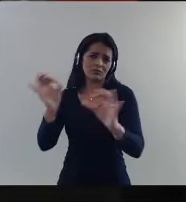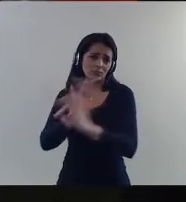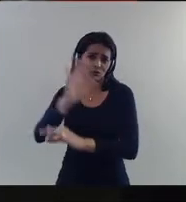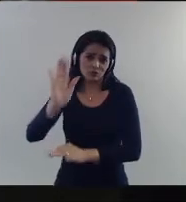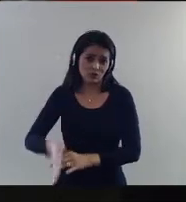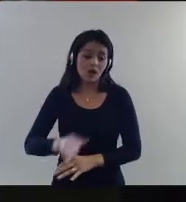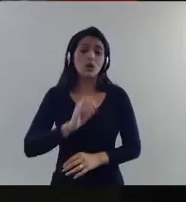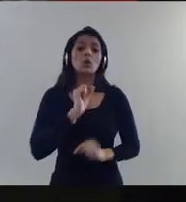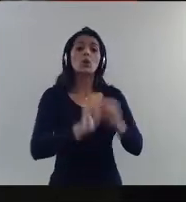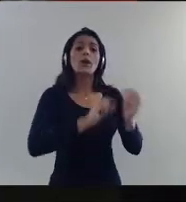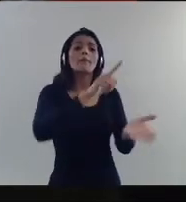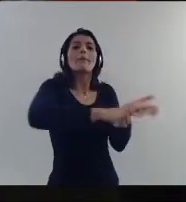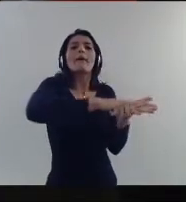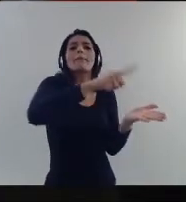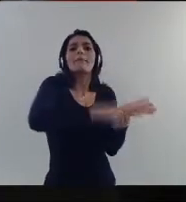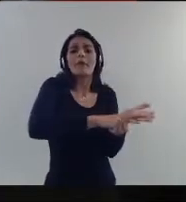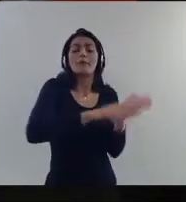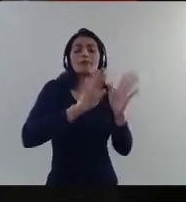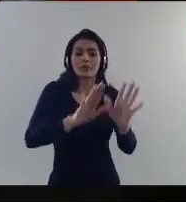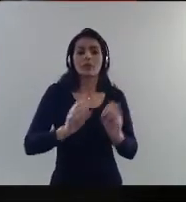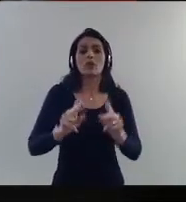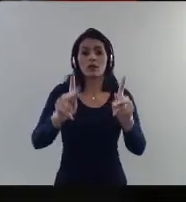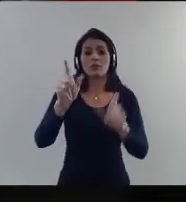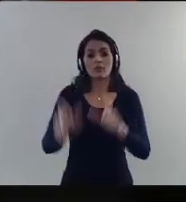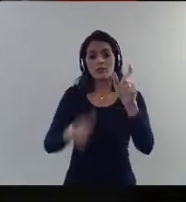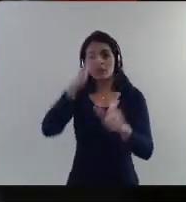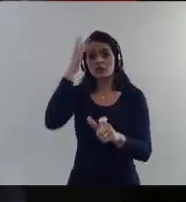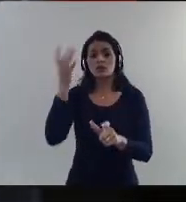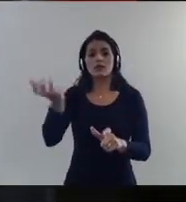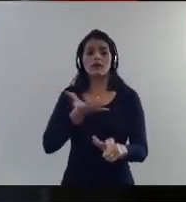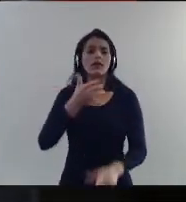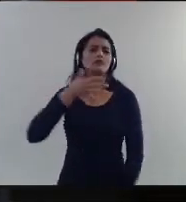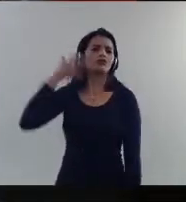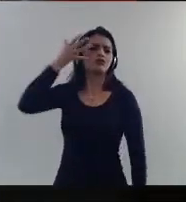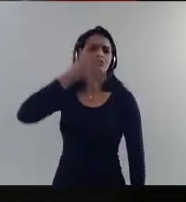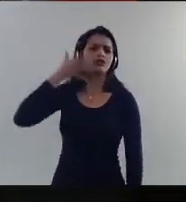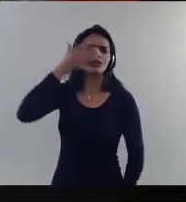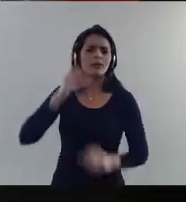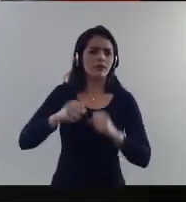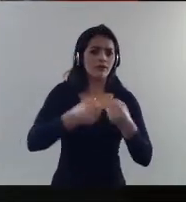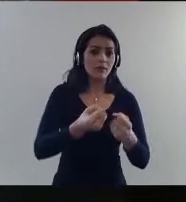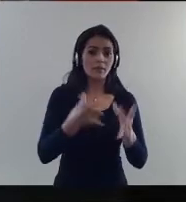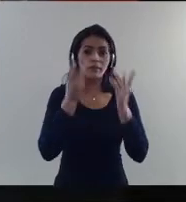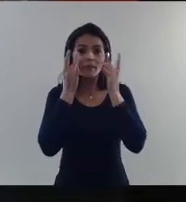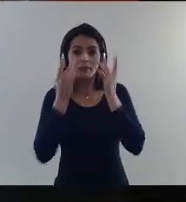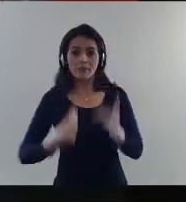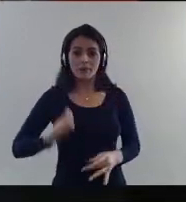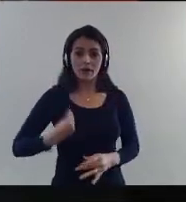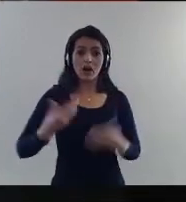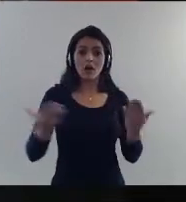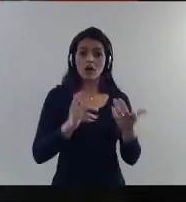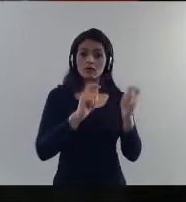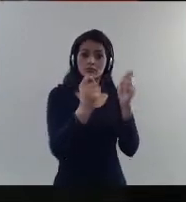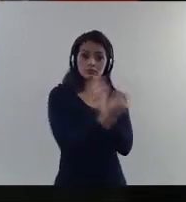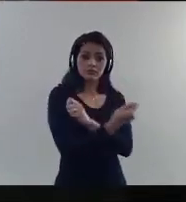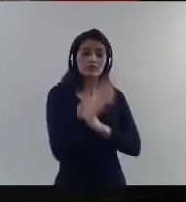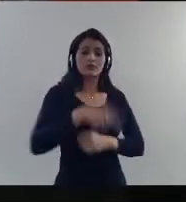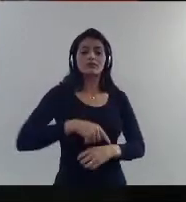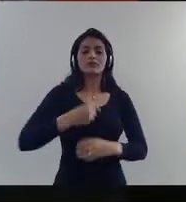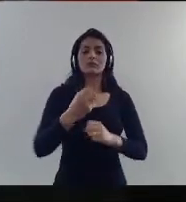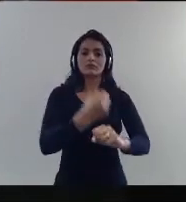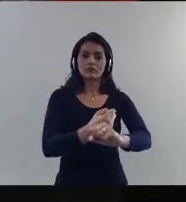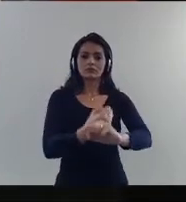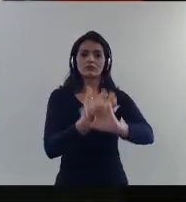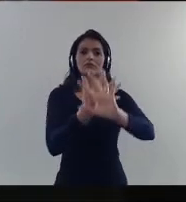pessoas gostavam da sustentação oral presencial, hoje elas estão se adaptando à sustentação oral através de uma